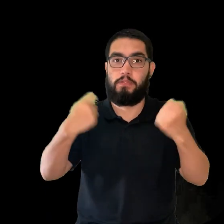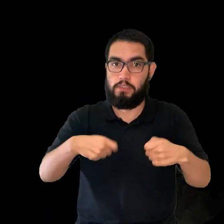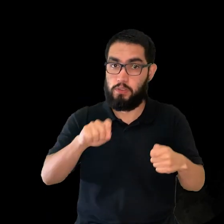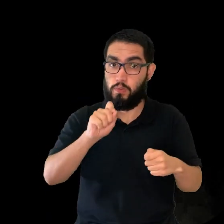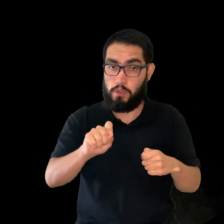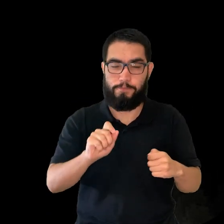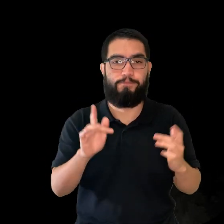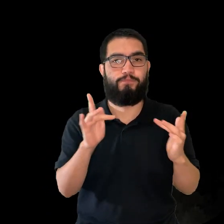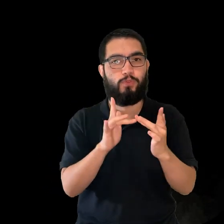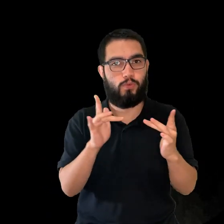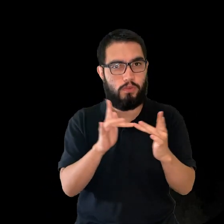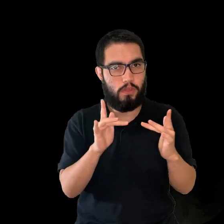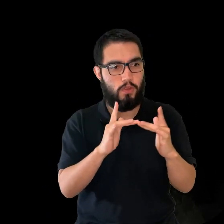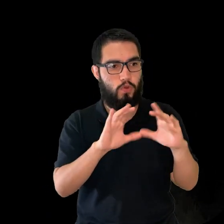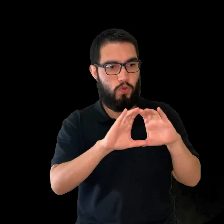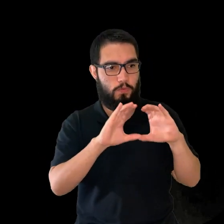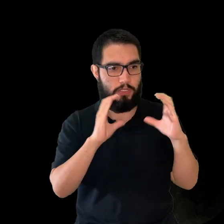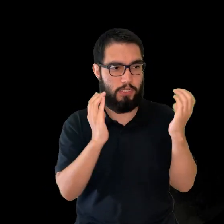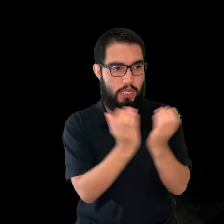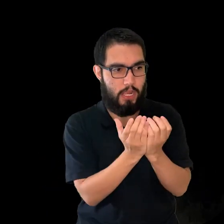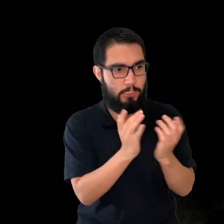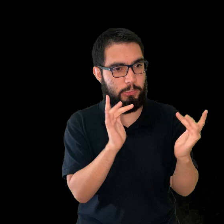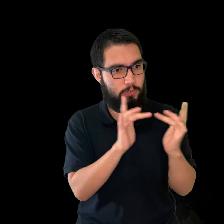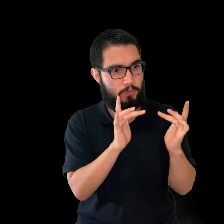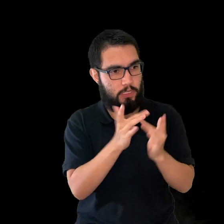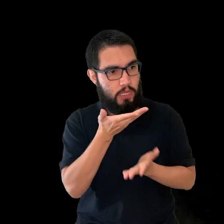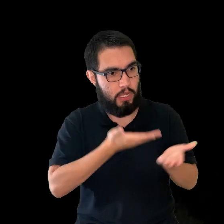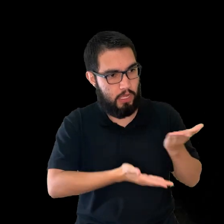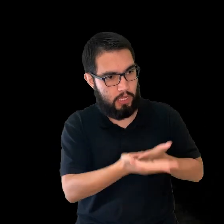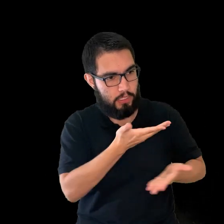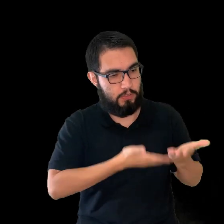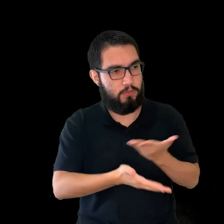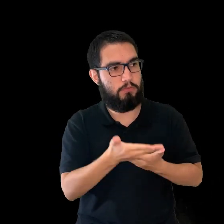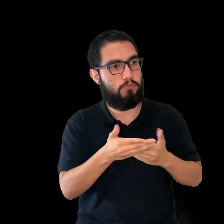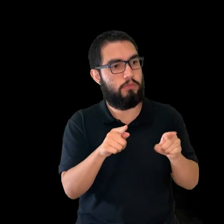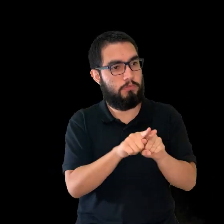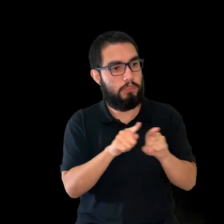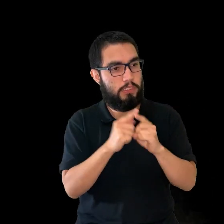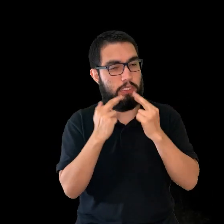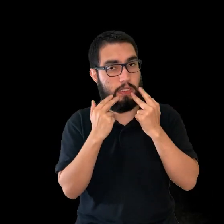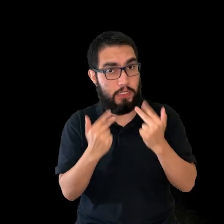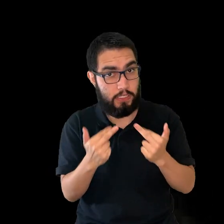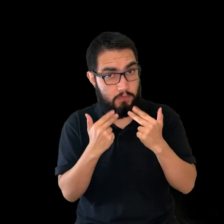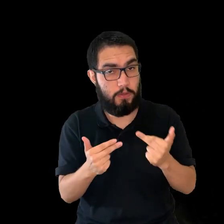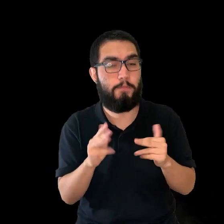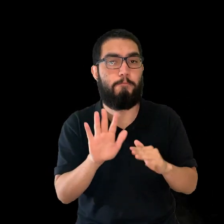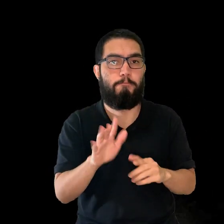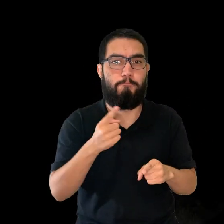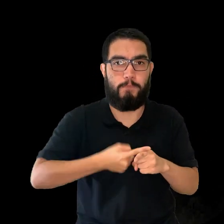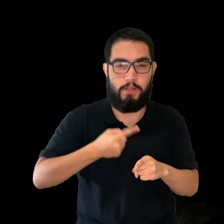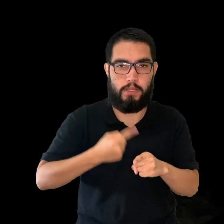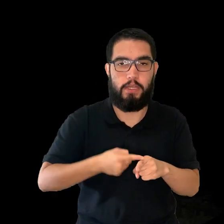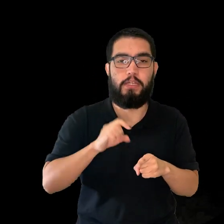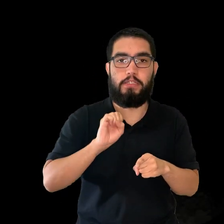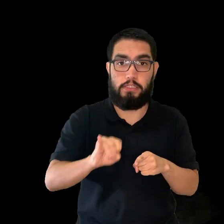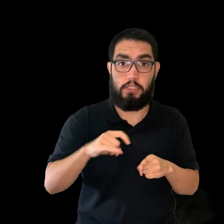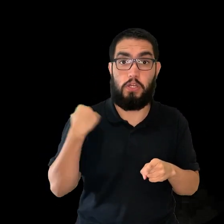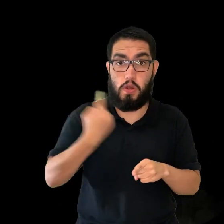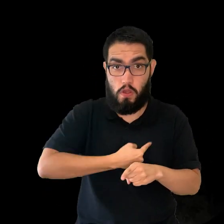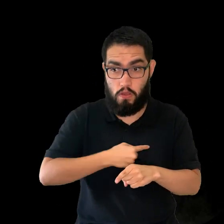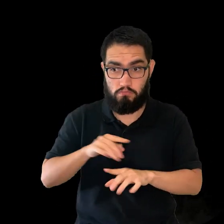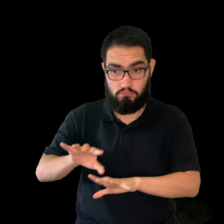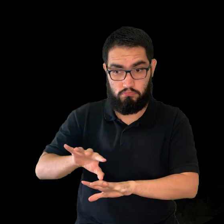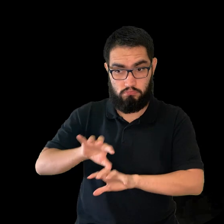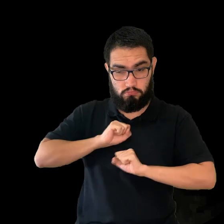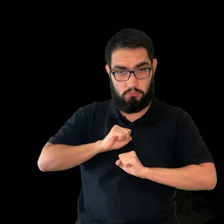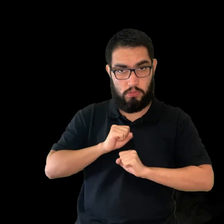sim ter contato com a comunidade, ter contato com toda essa língua, até mesmo se nós nos